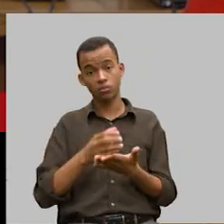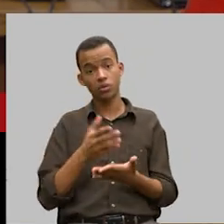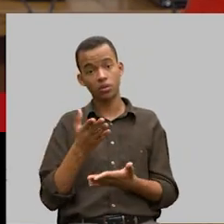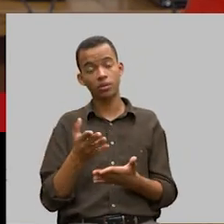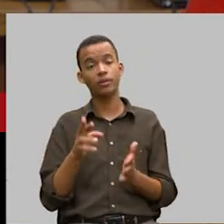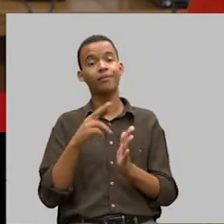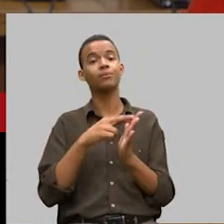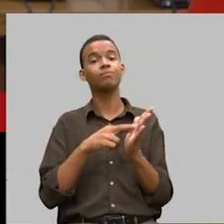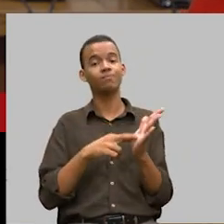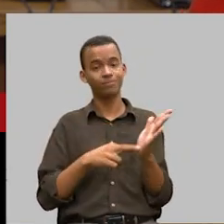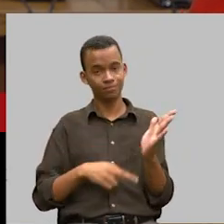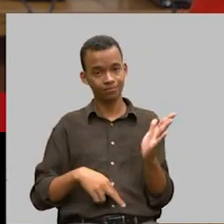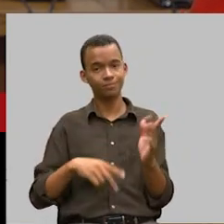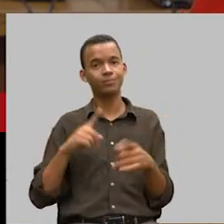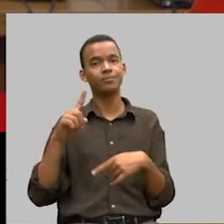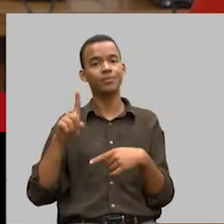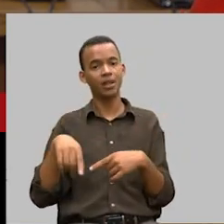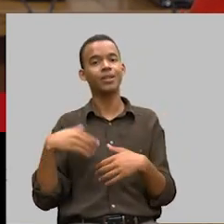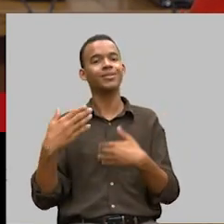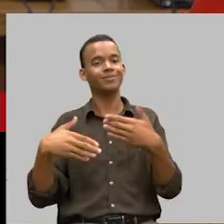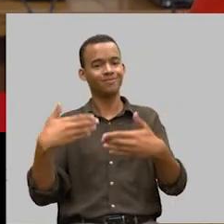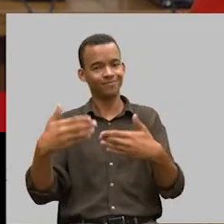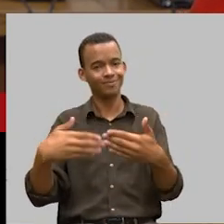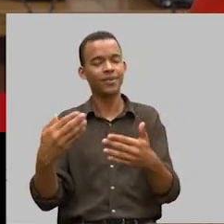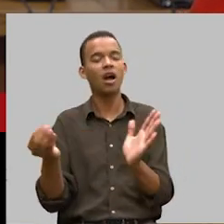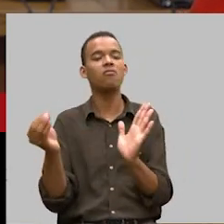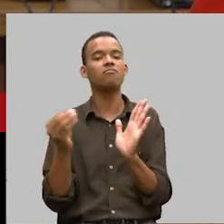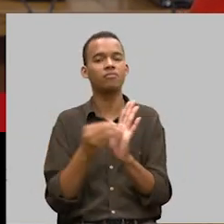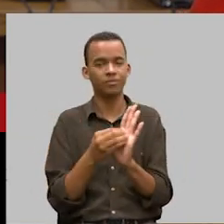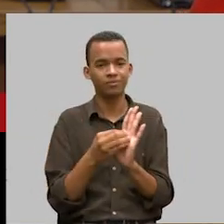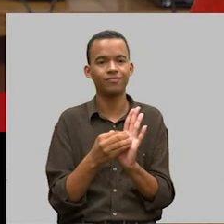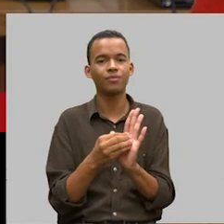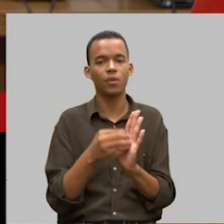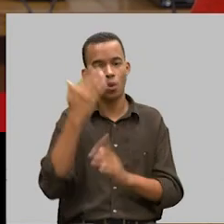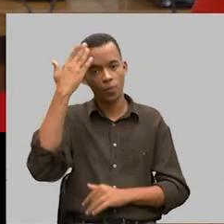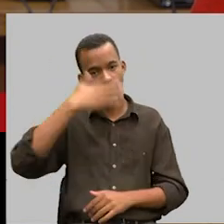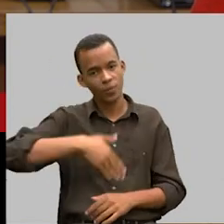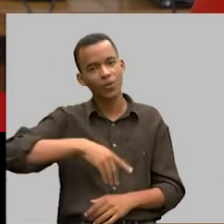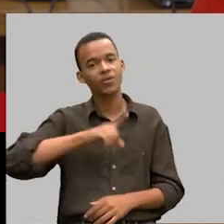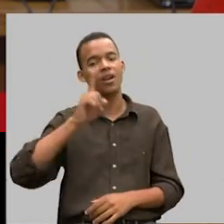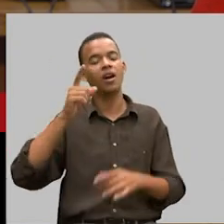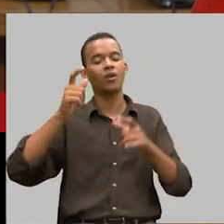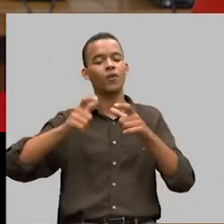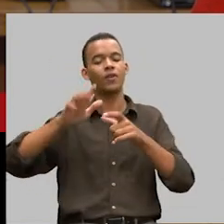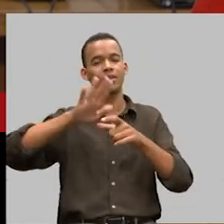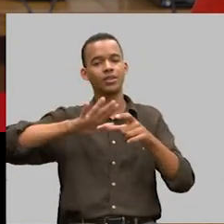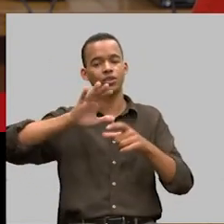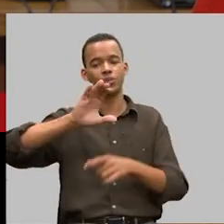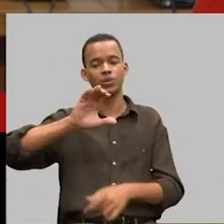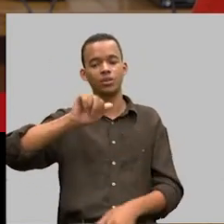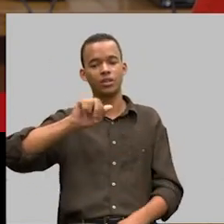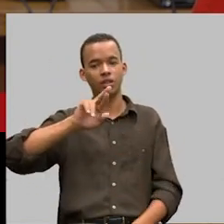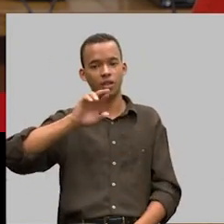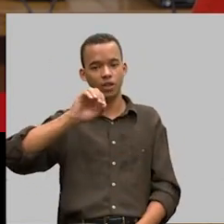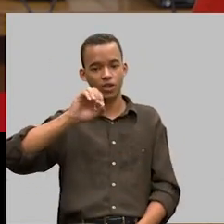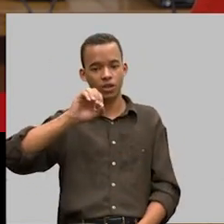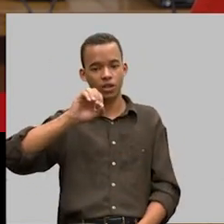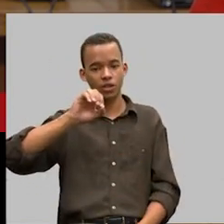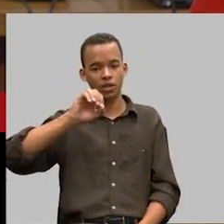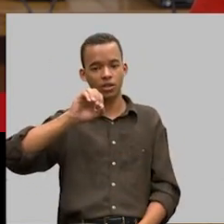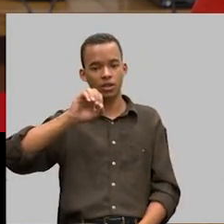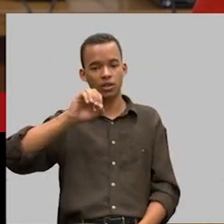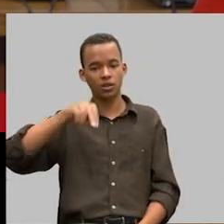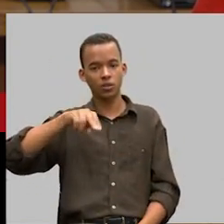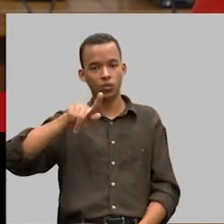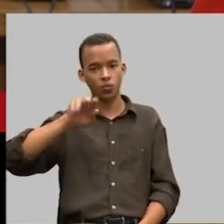registro desse processo de fechamento das escolas na região lá de Carangola precisamos de toda a nossa força